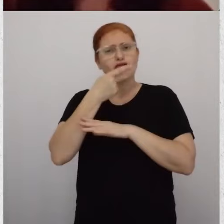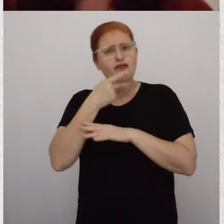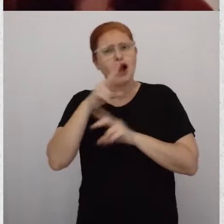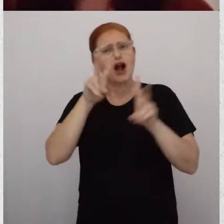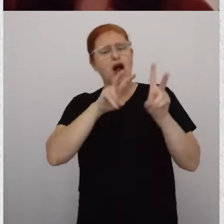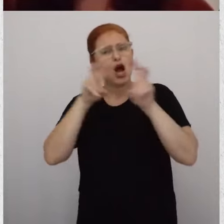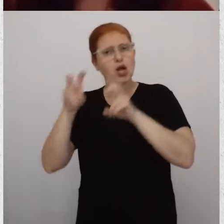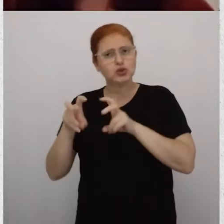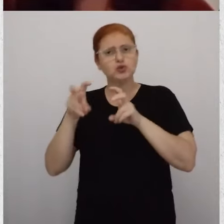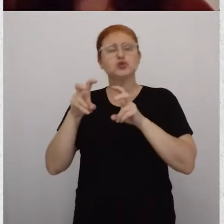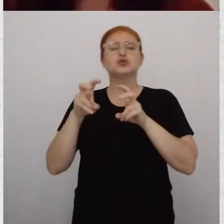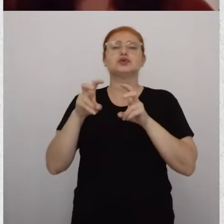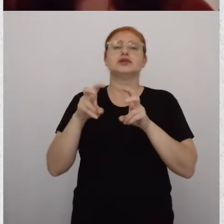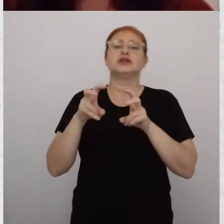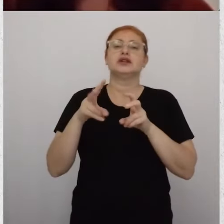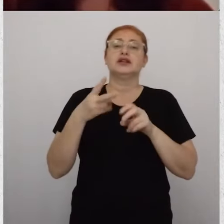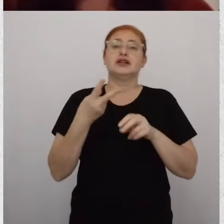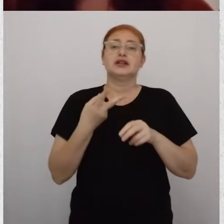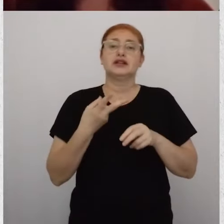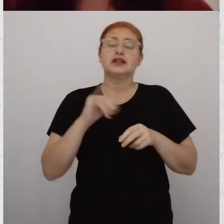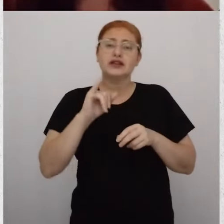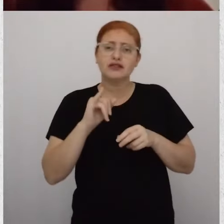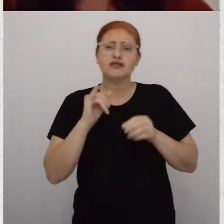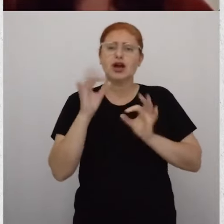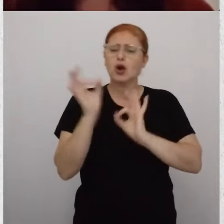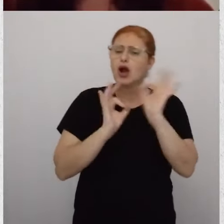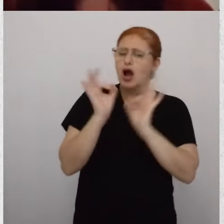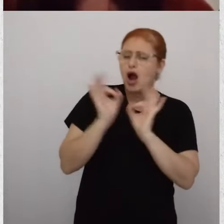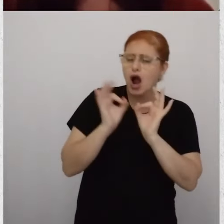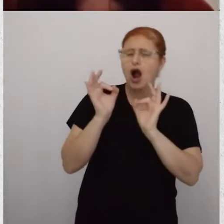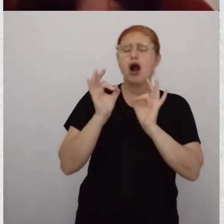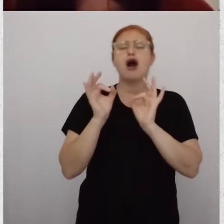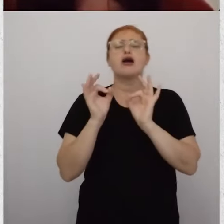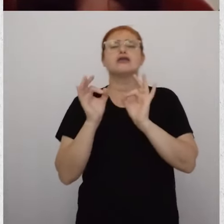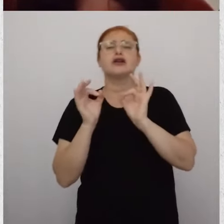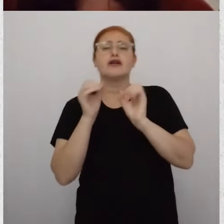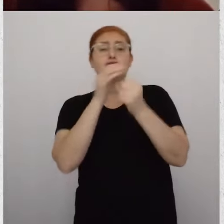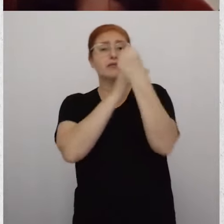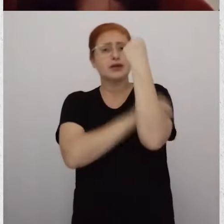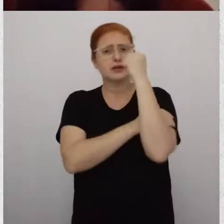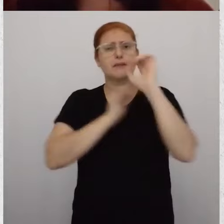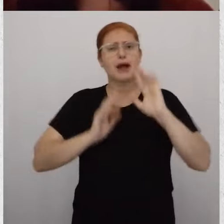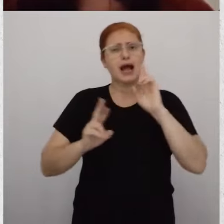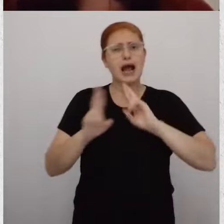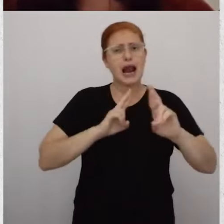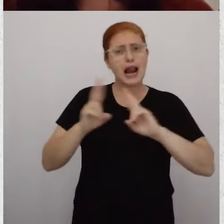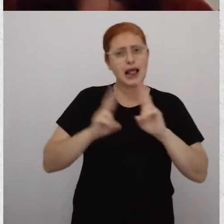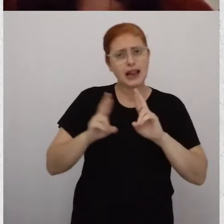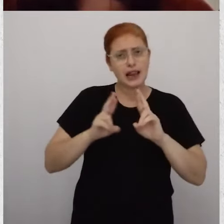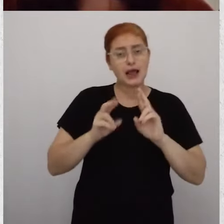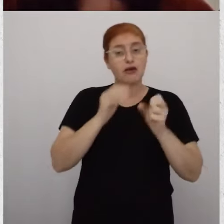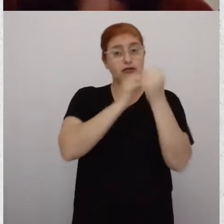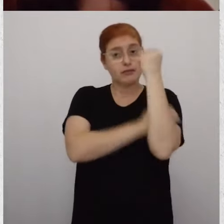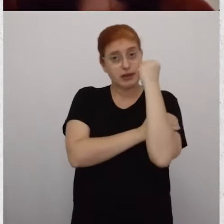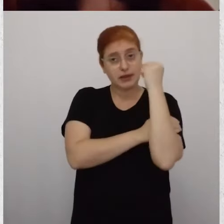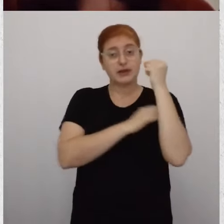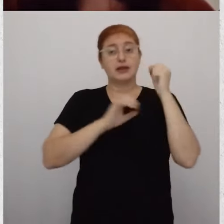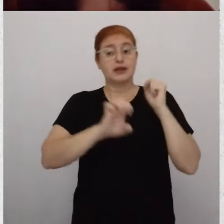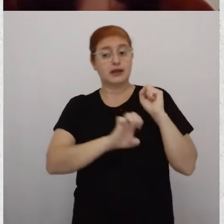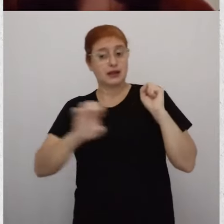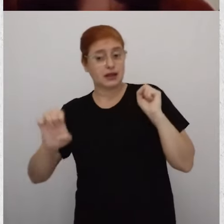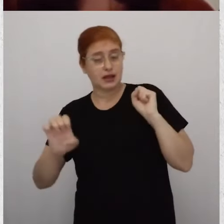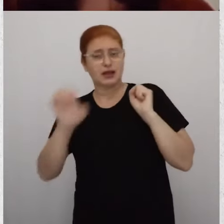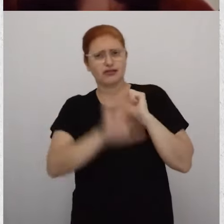que vai reformulando, né, o projeto feminista. Mas dentro dessa relação feminismo e esquerda como um